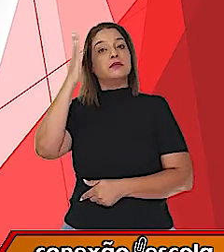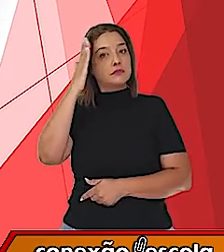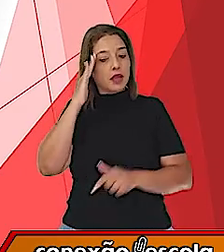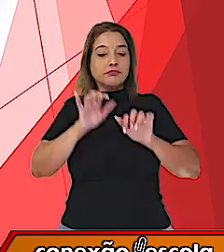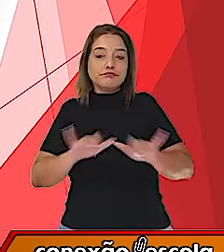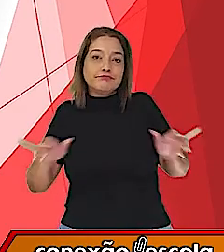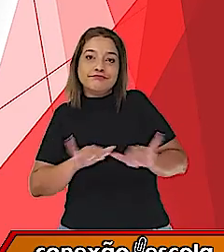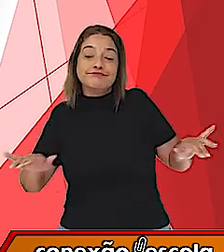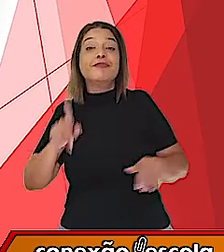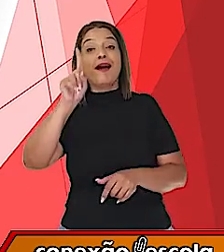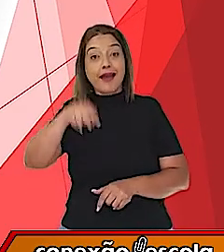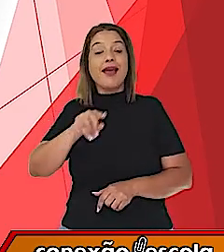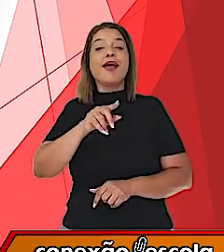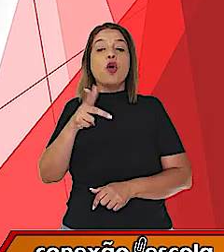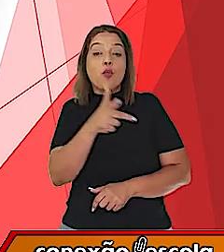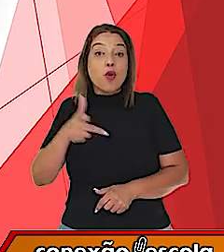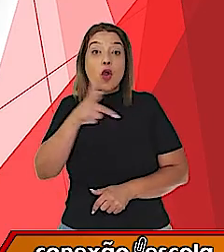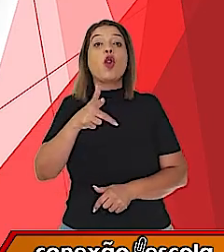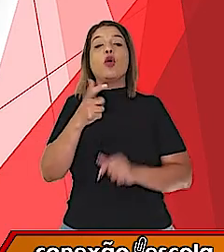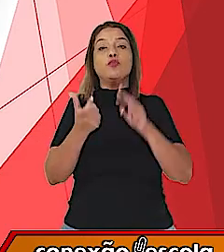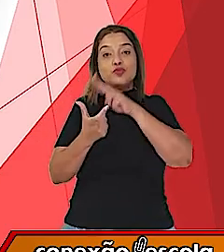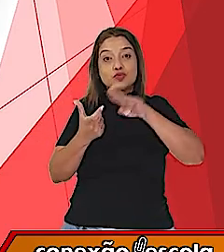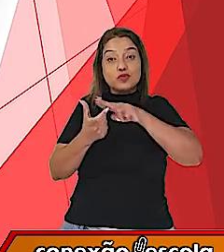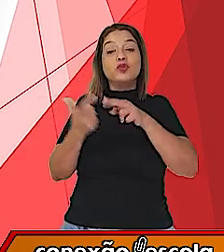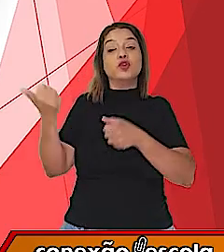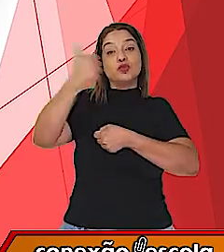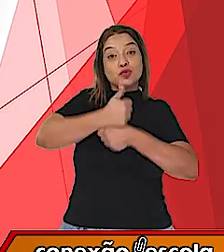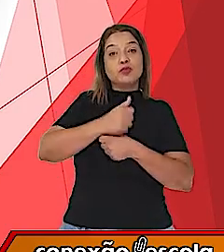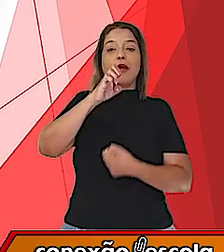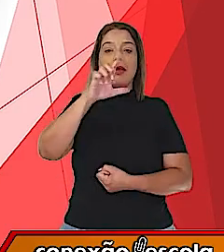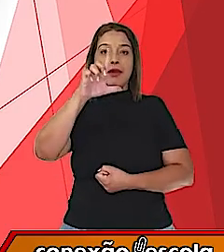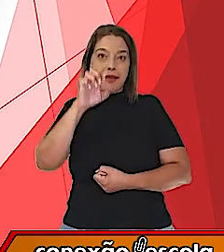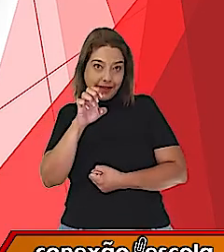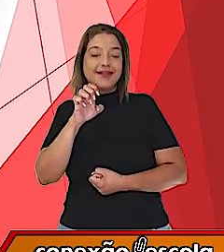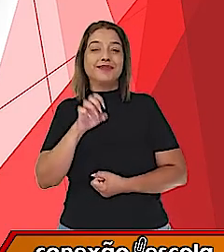o pronome substantivo ele, né? Substitui o substantivo próprio Pedro.